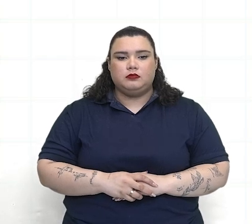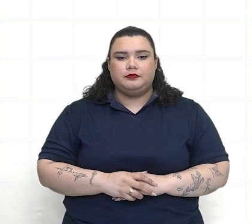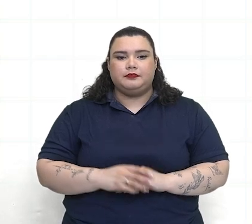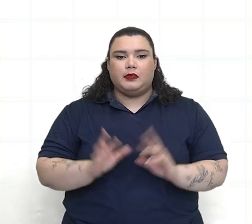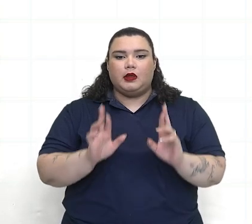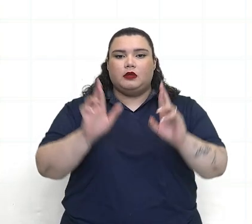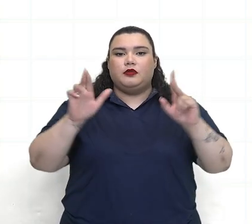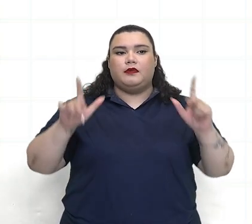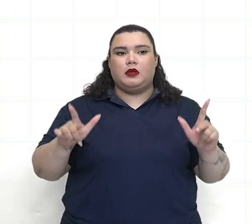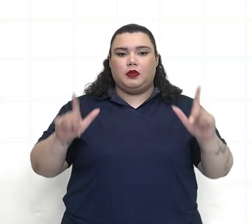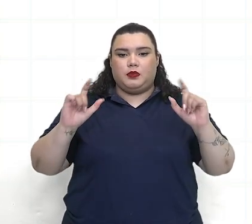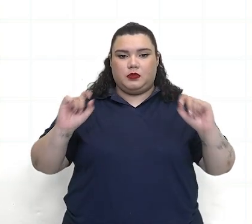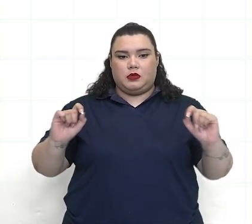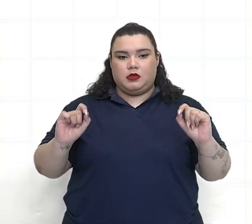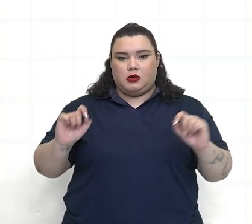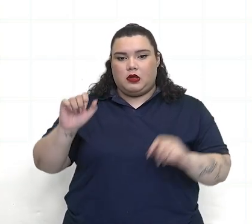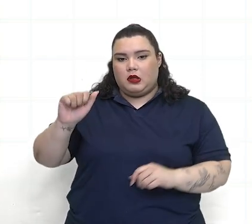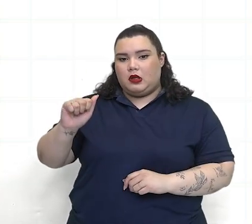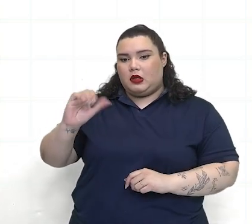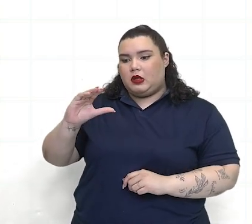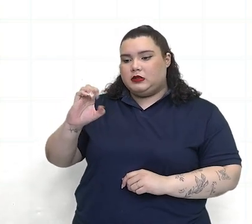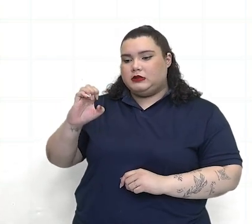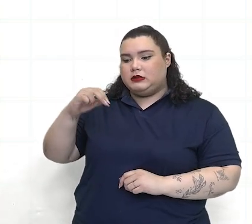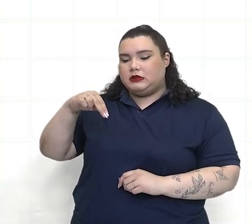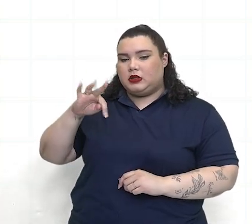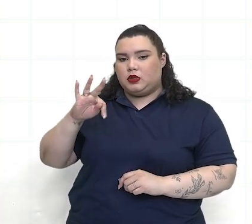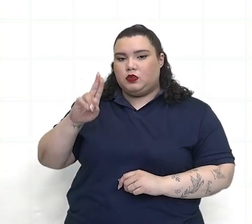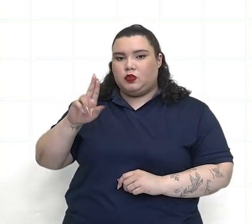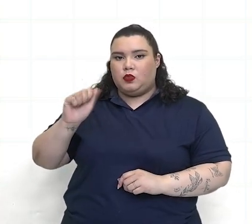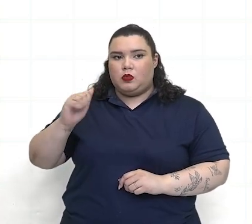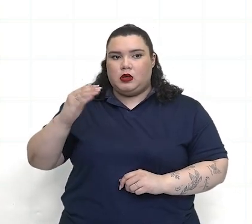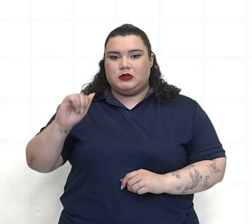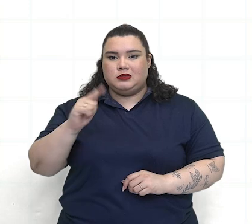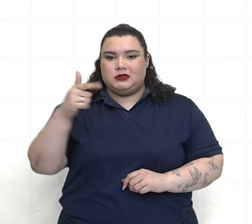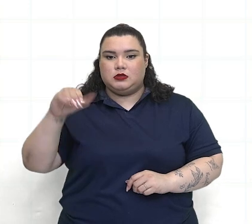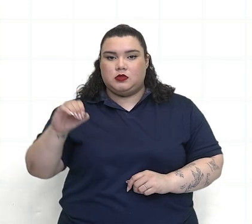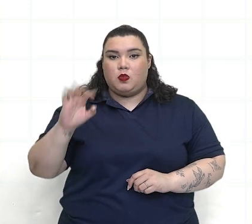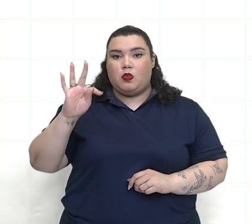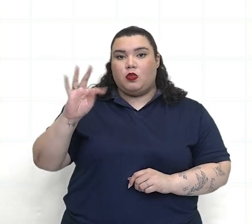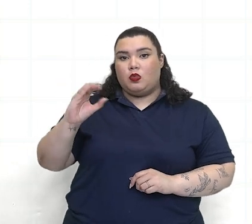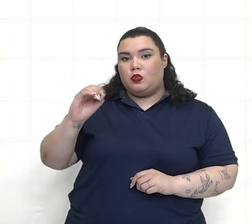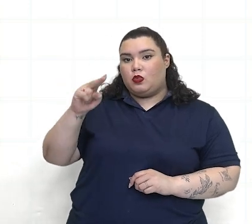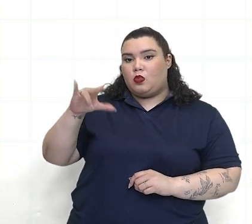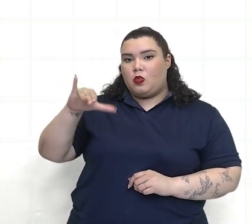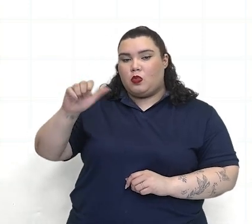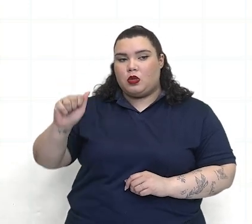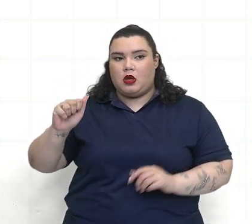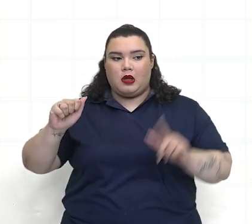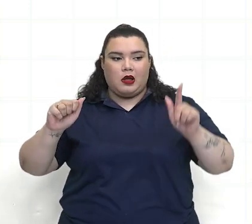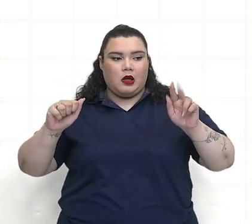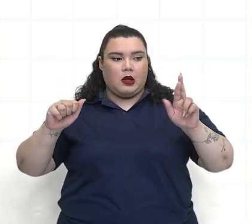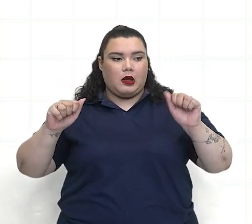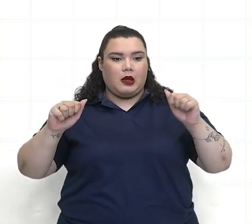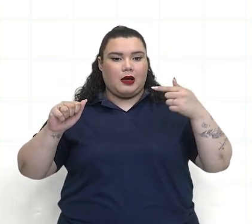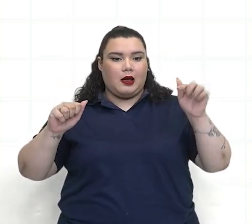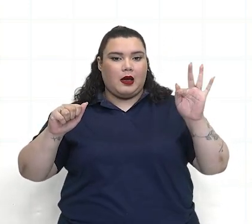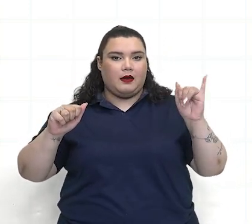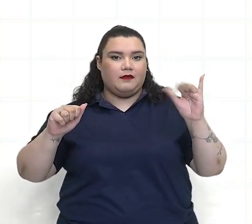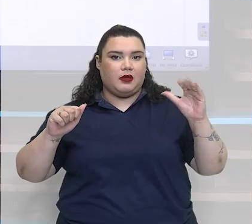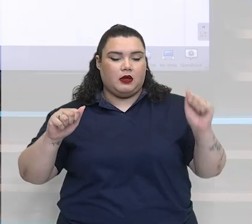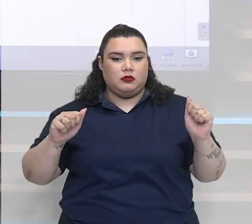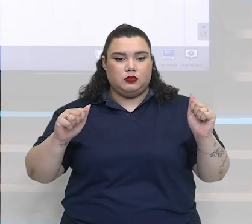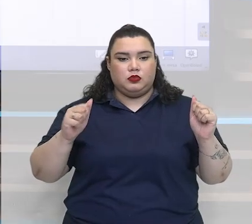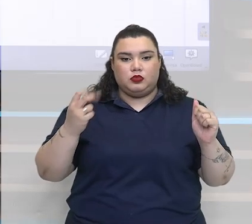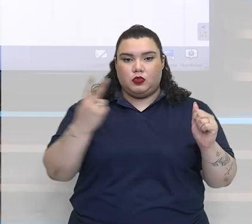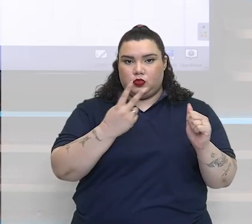A diferença entre acentuação tônica e acentuação gráfica. Note, eu quero que você entenda que nós